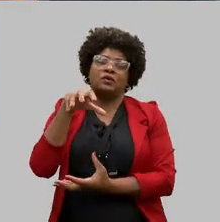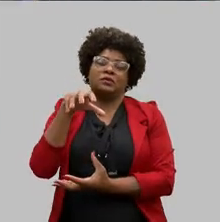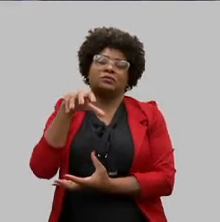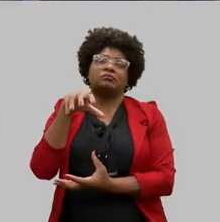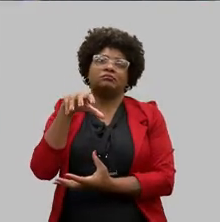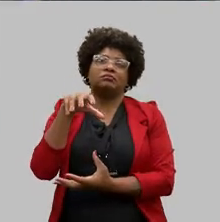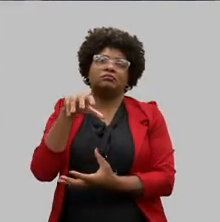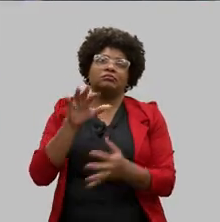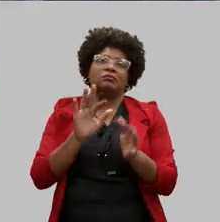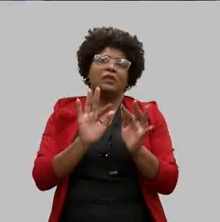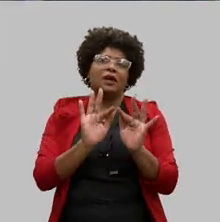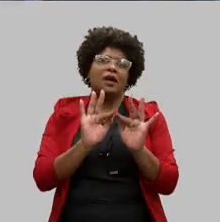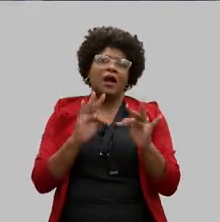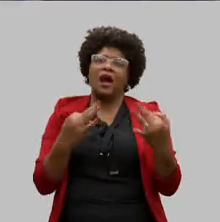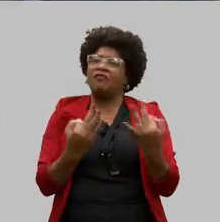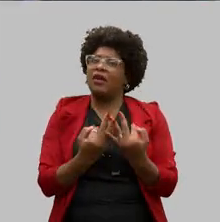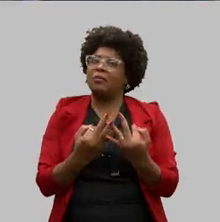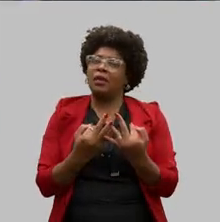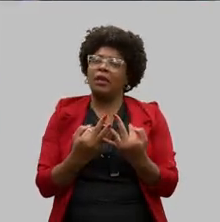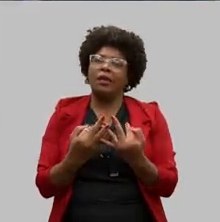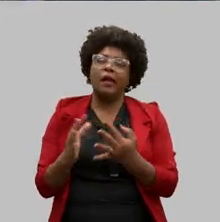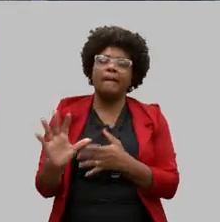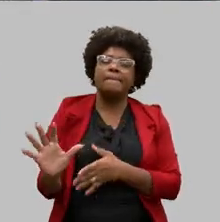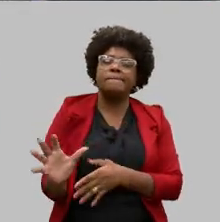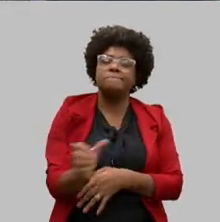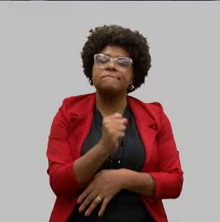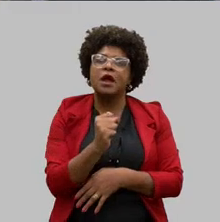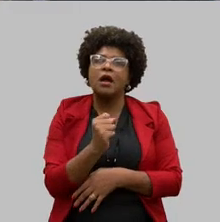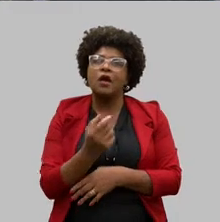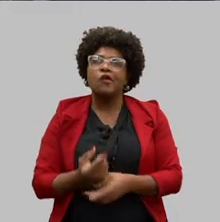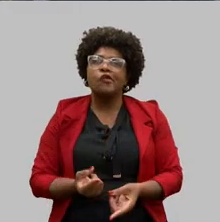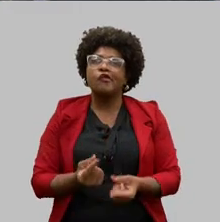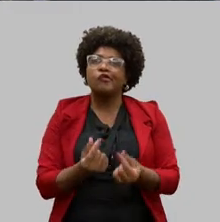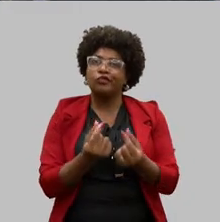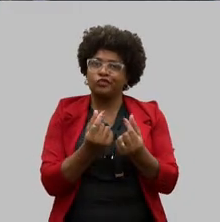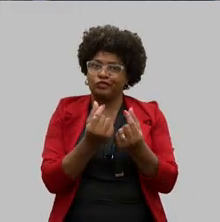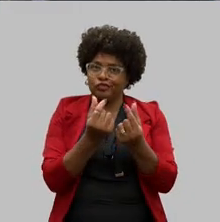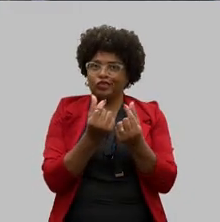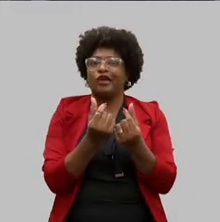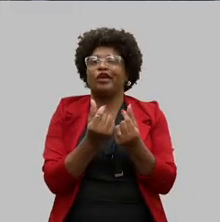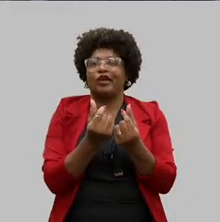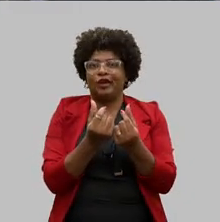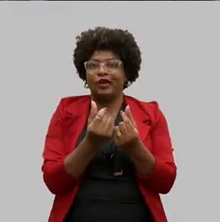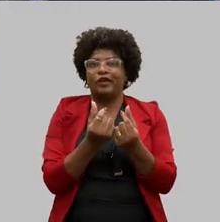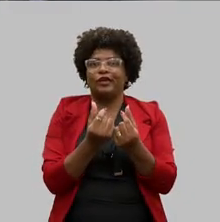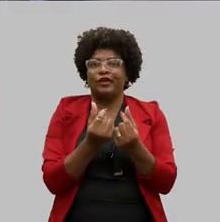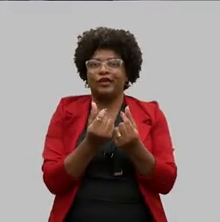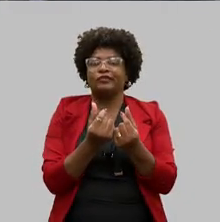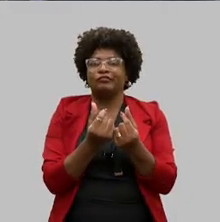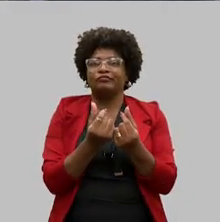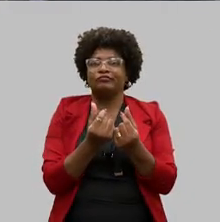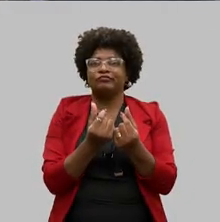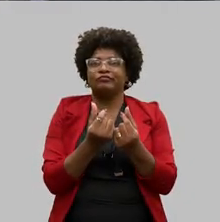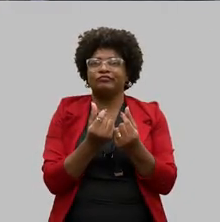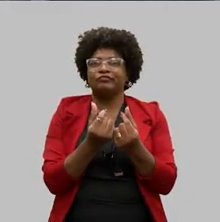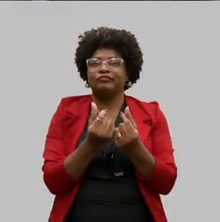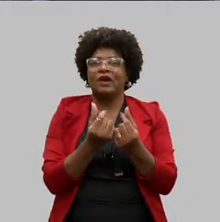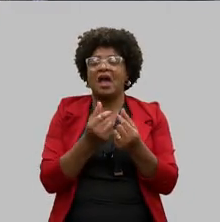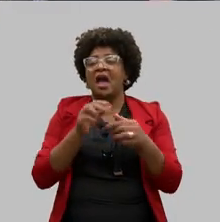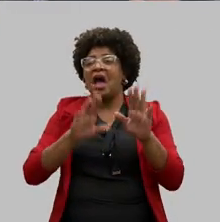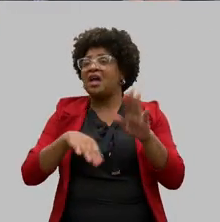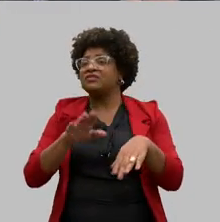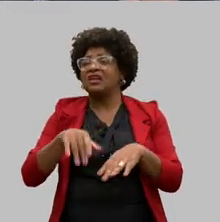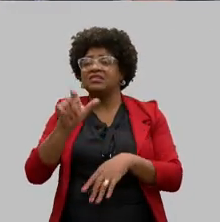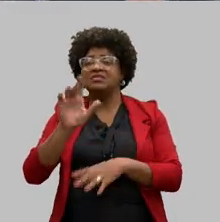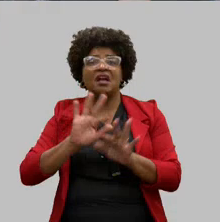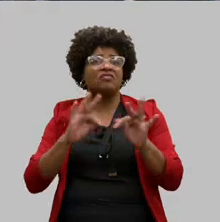família pega o dinheiro da pessoa não deixa nem poziv po vir pra sociedade são Vicent de Paulo outros nem precisam porque tem